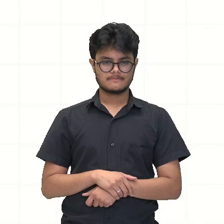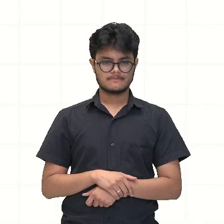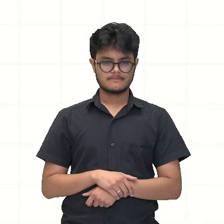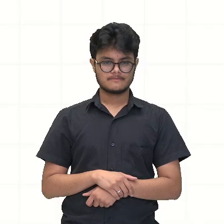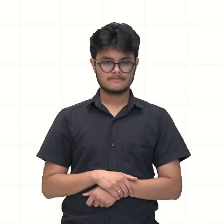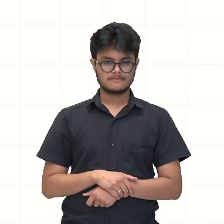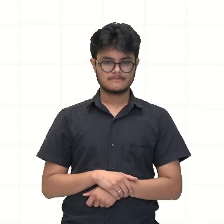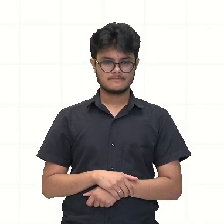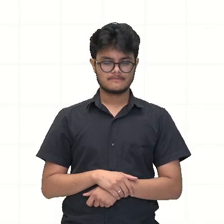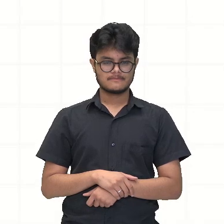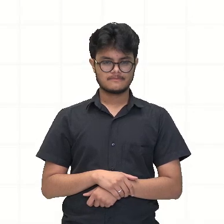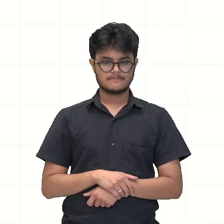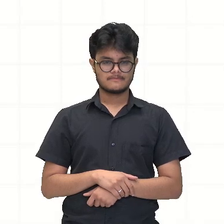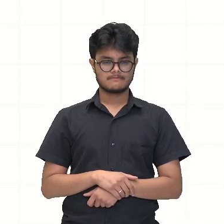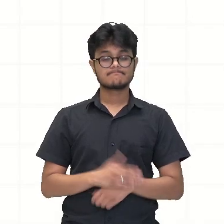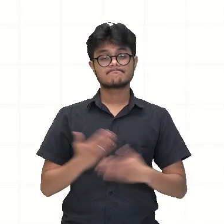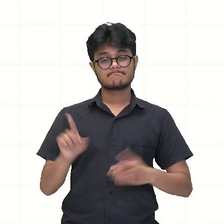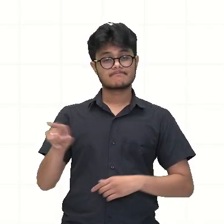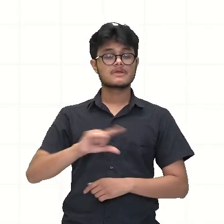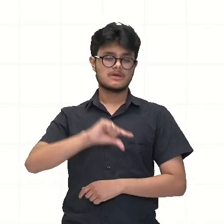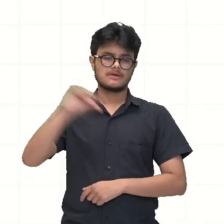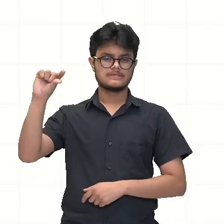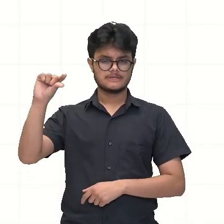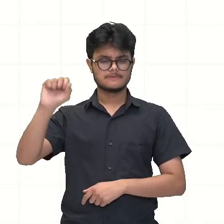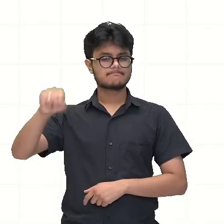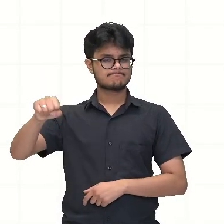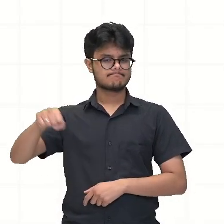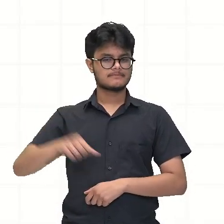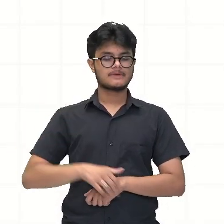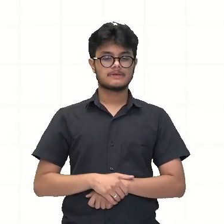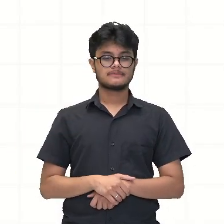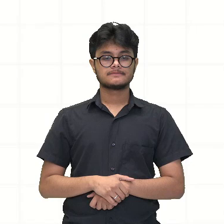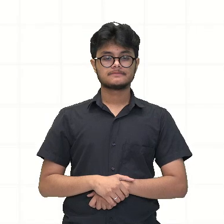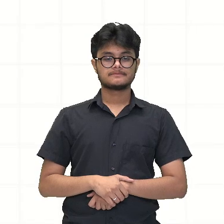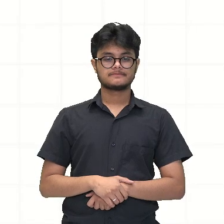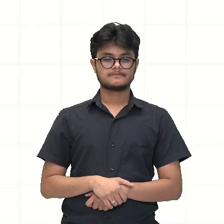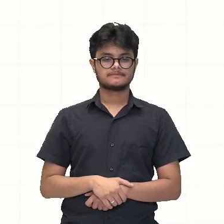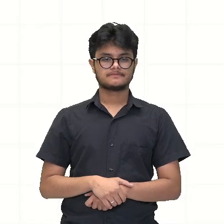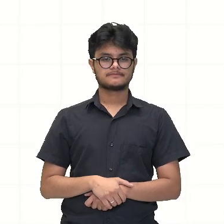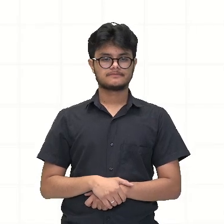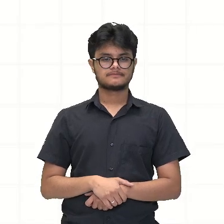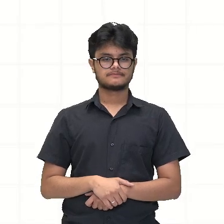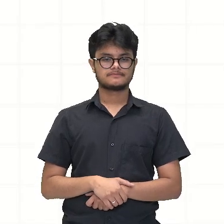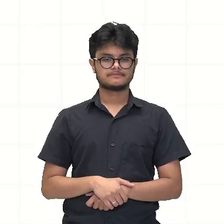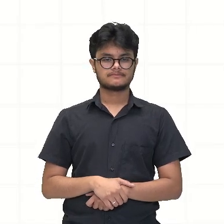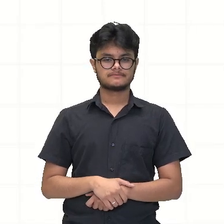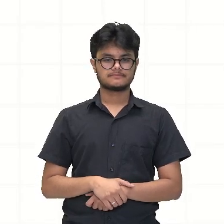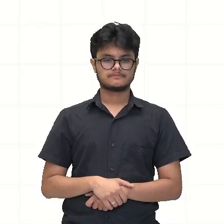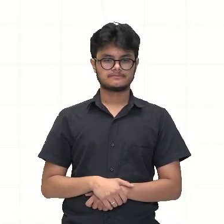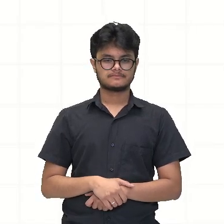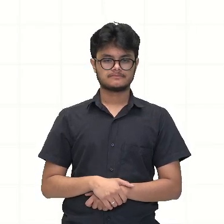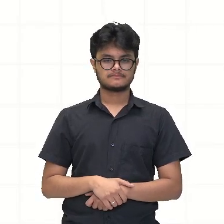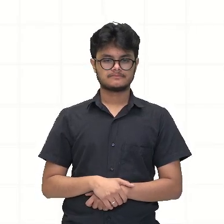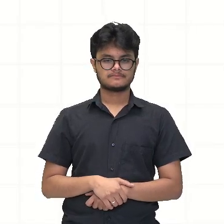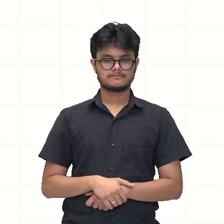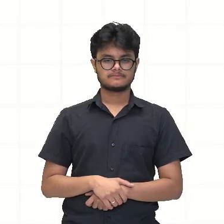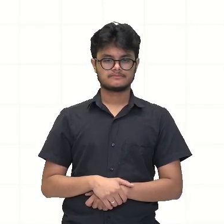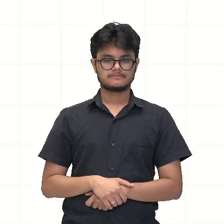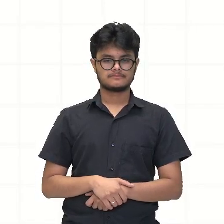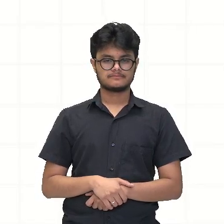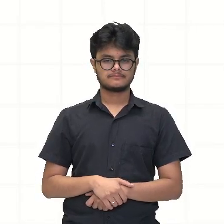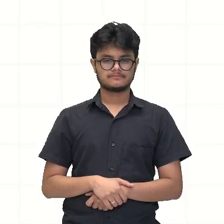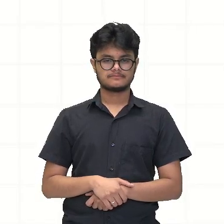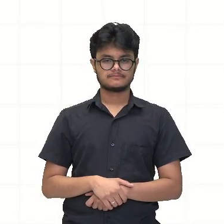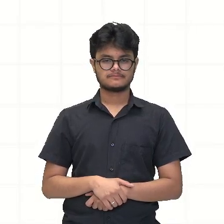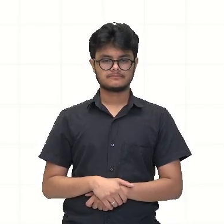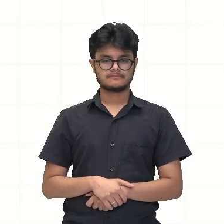2, então. Então, ela vai ser crescente. Se você olhar aqui, ó, da esquerda para a direita, você vê que ela está crescendo. Então, ela